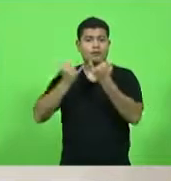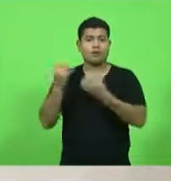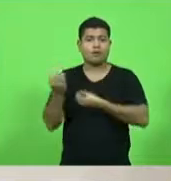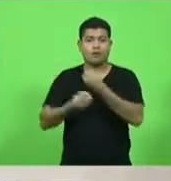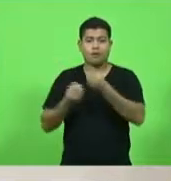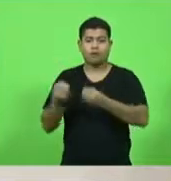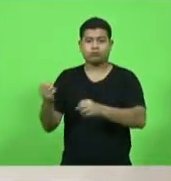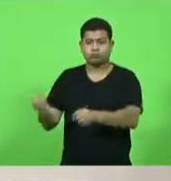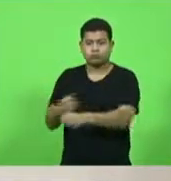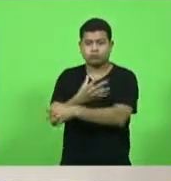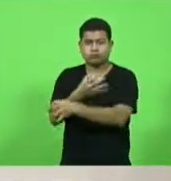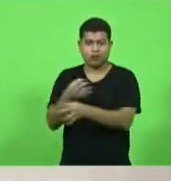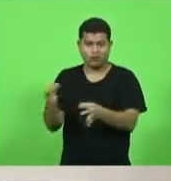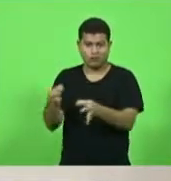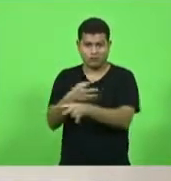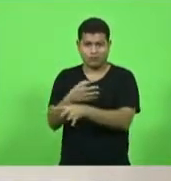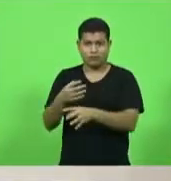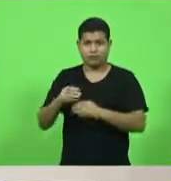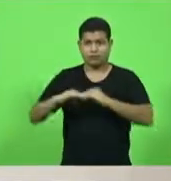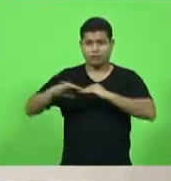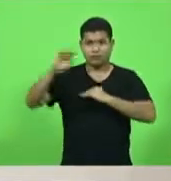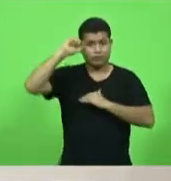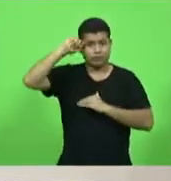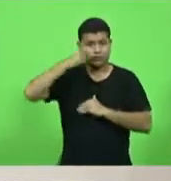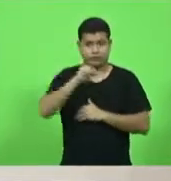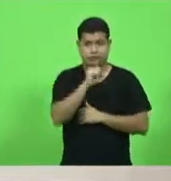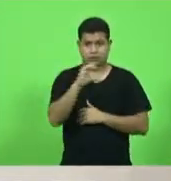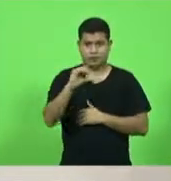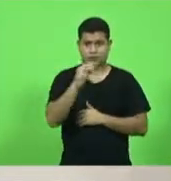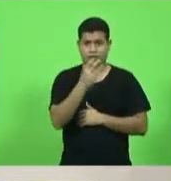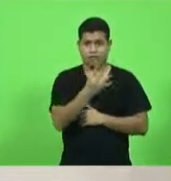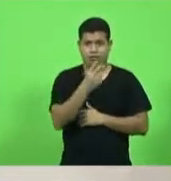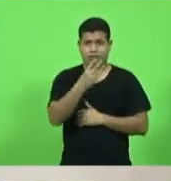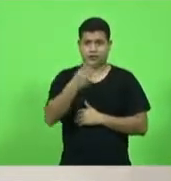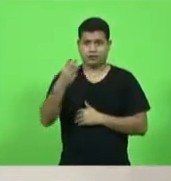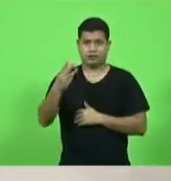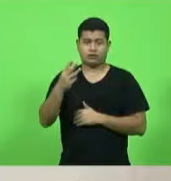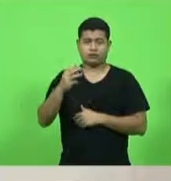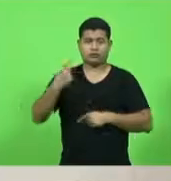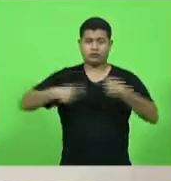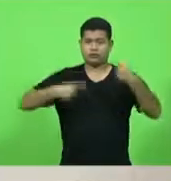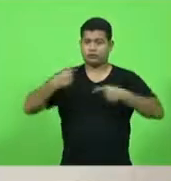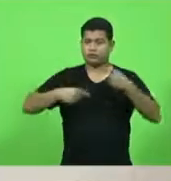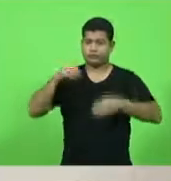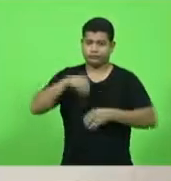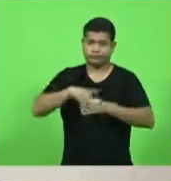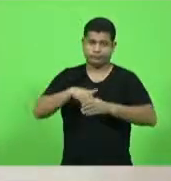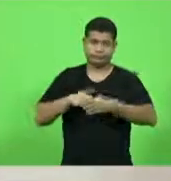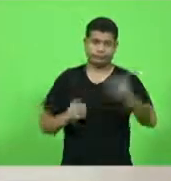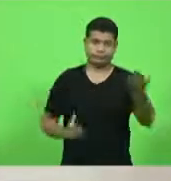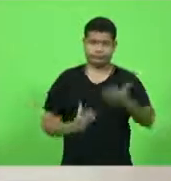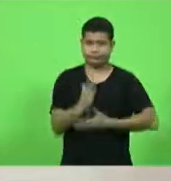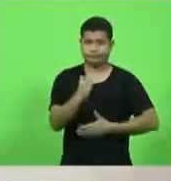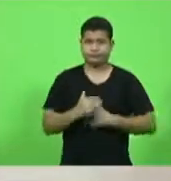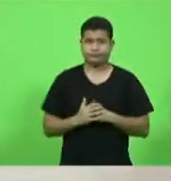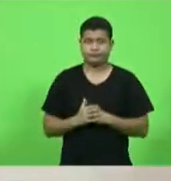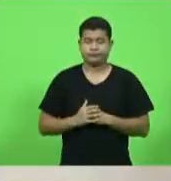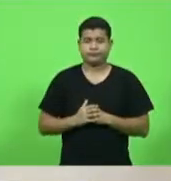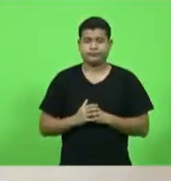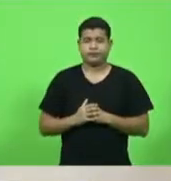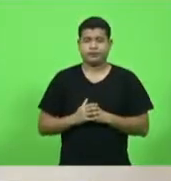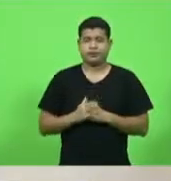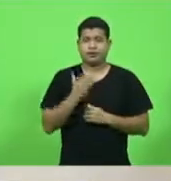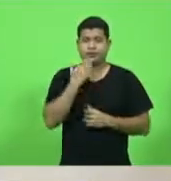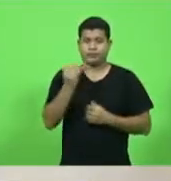conclusão da pavimentação asfáltica da SC-433. Discussão, votação, aprovado.